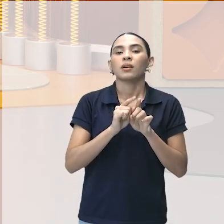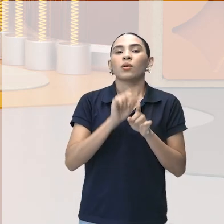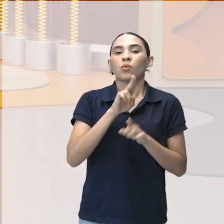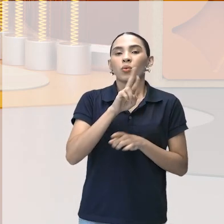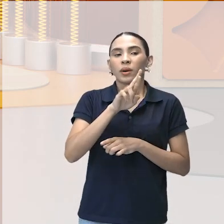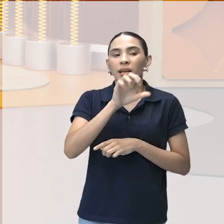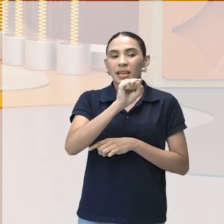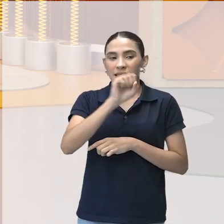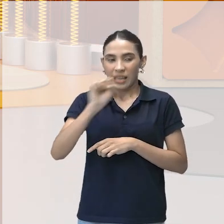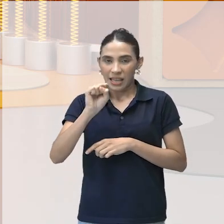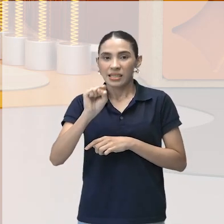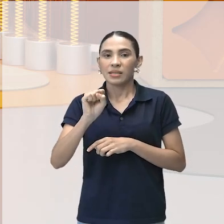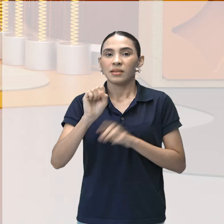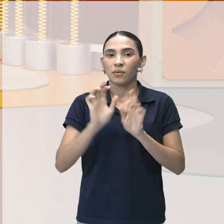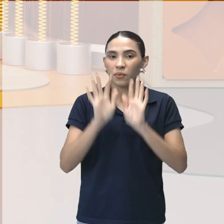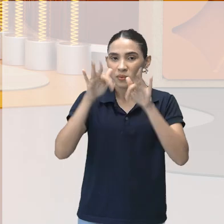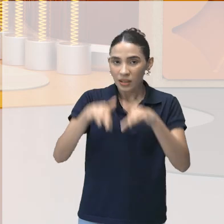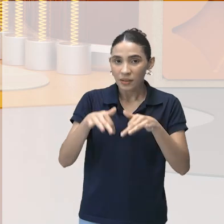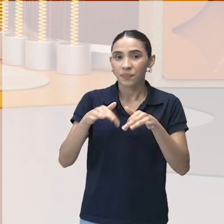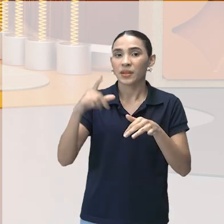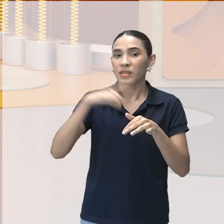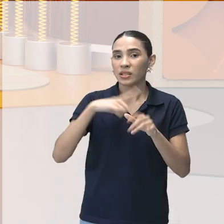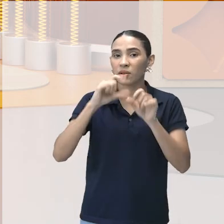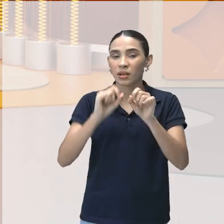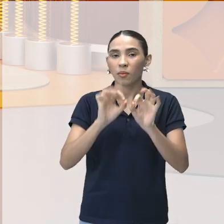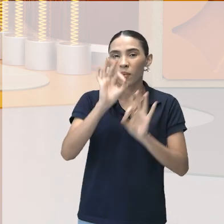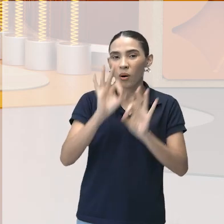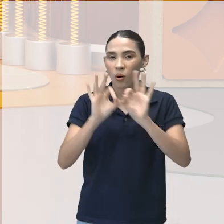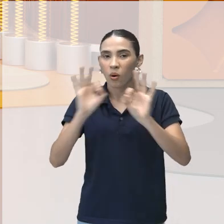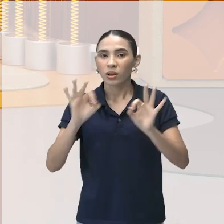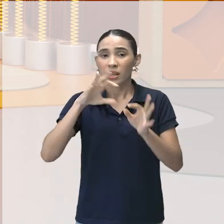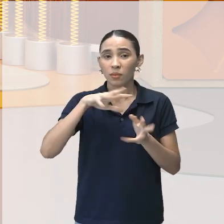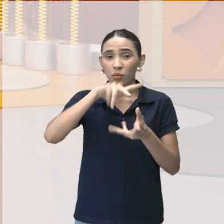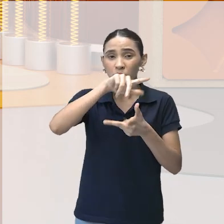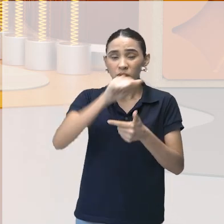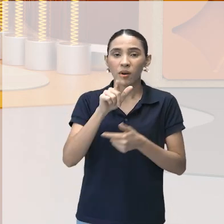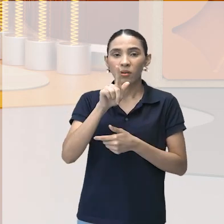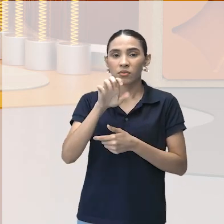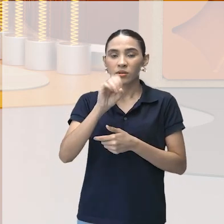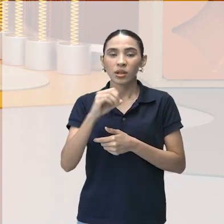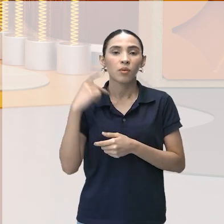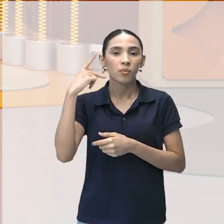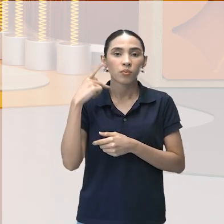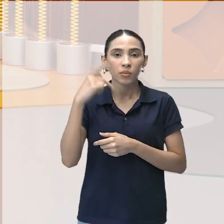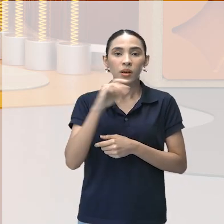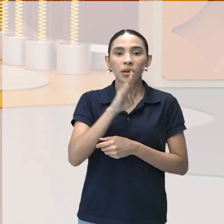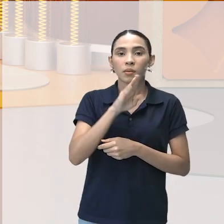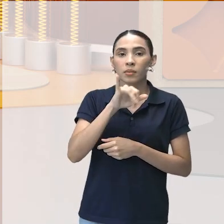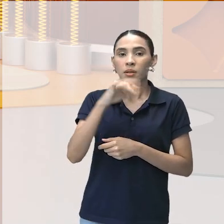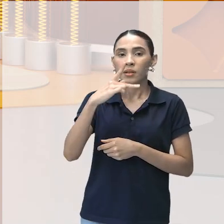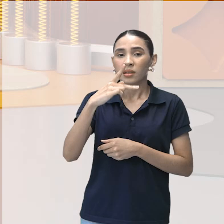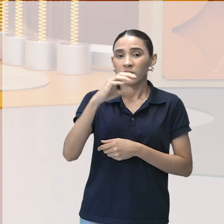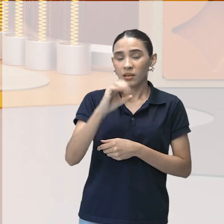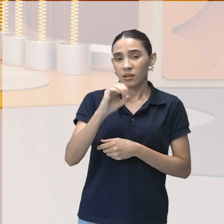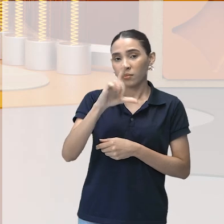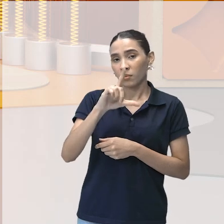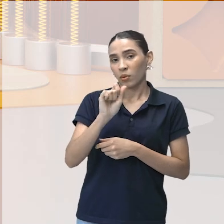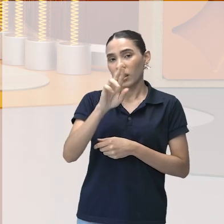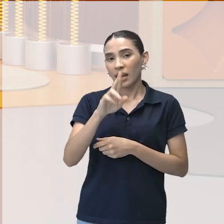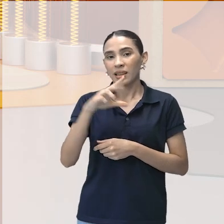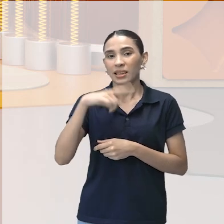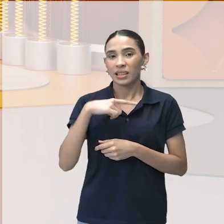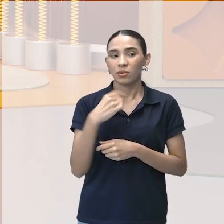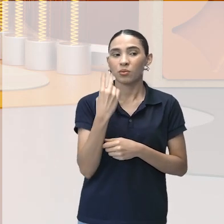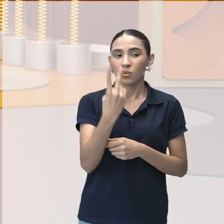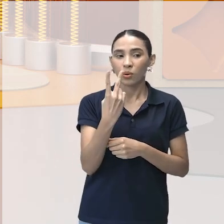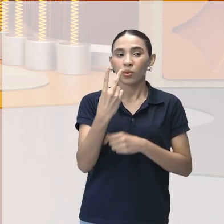né, o fim da União Soviética, a gente tinha uma ordem geopolítica mundial chamada de bipolar, com 2 polos de poder. Já